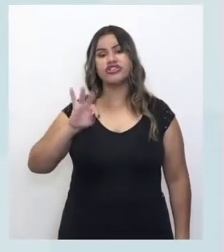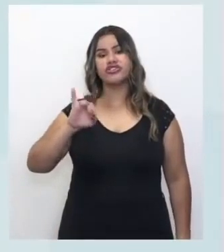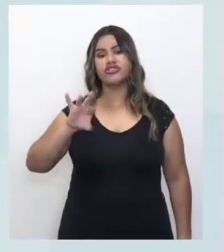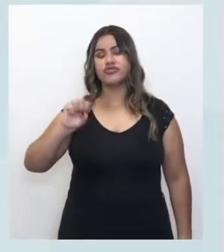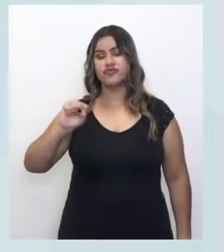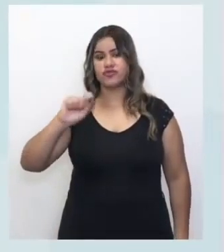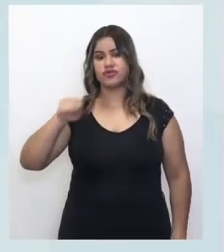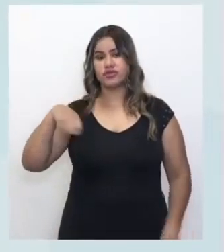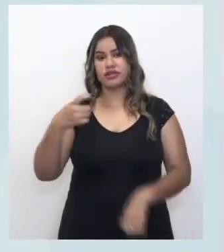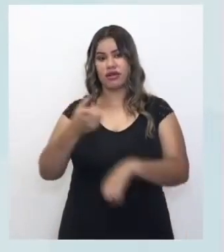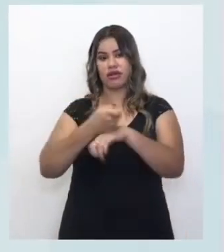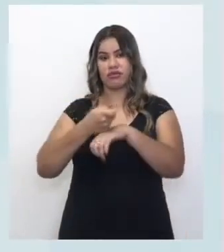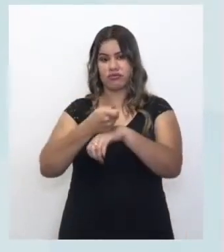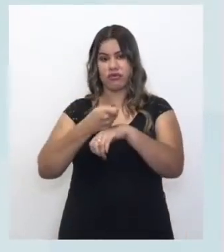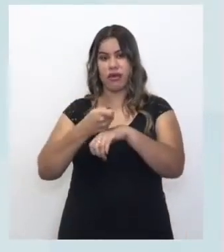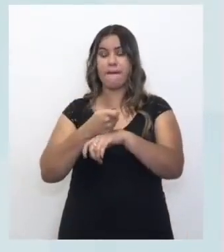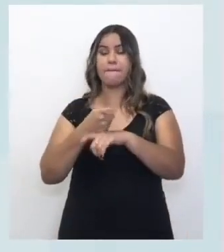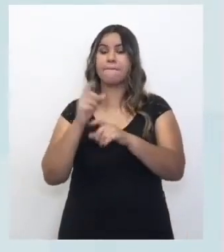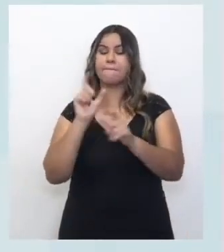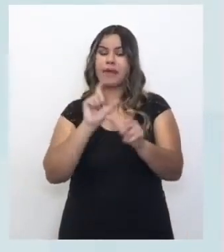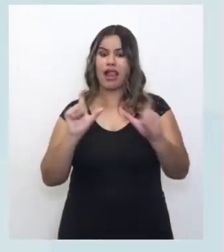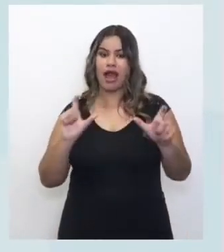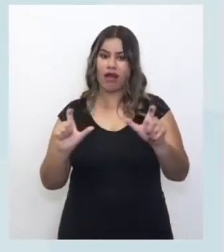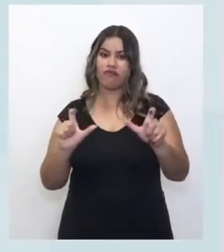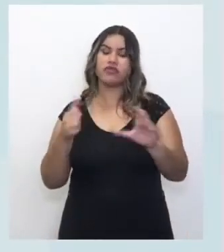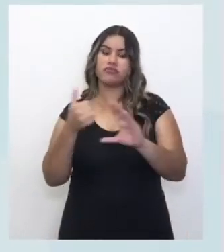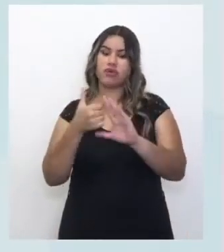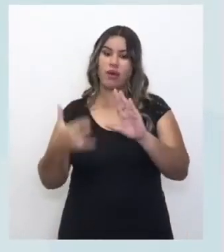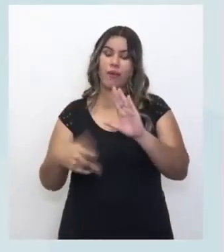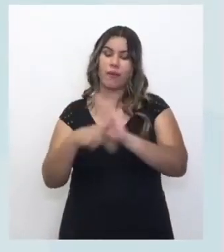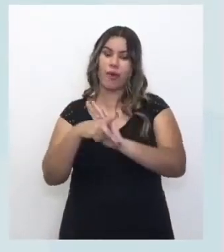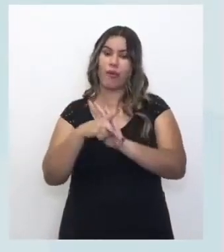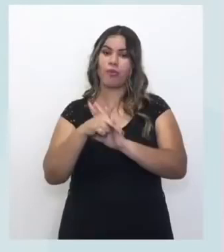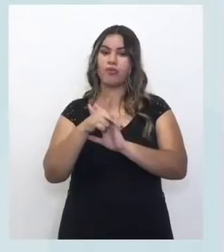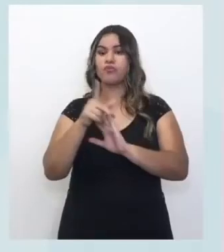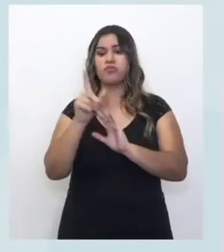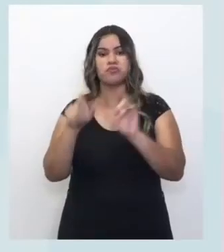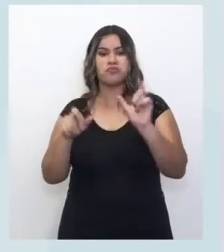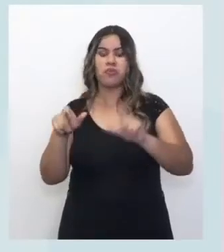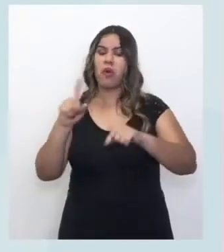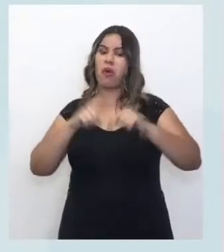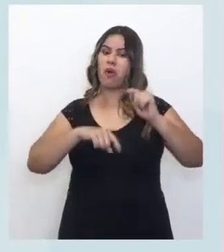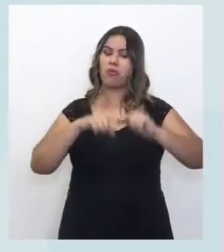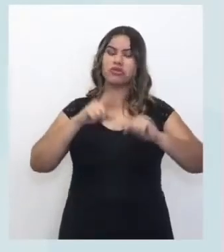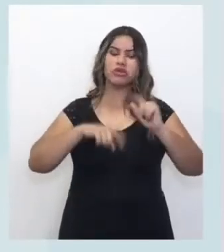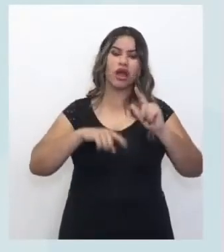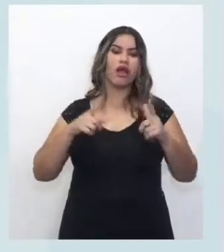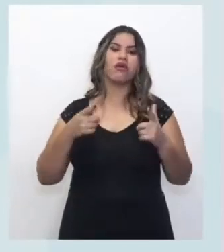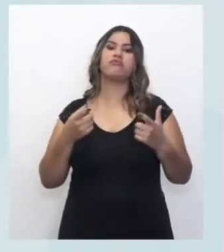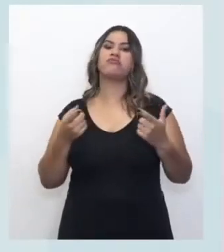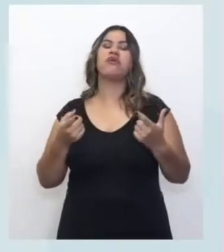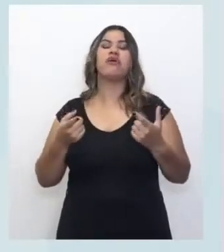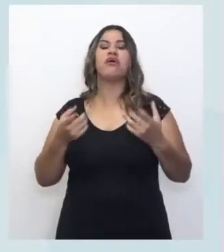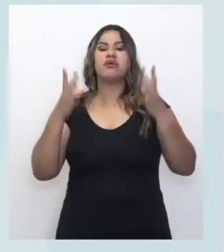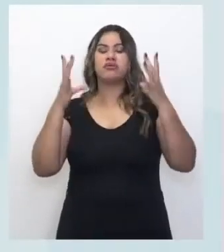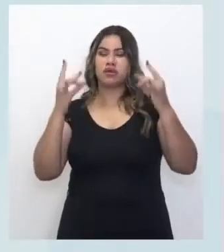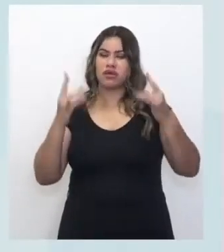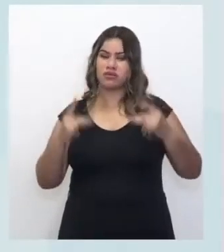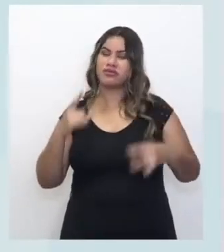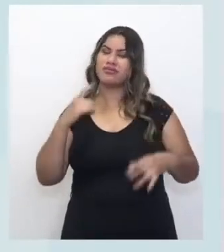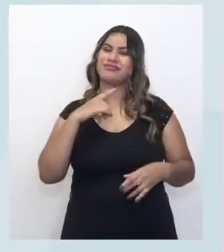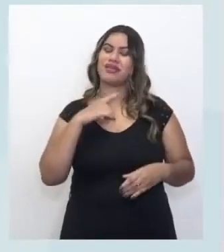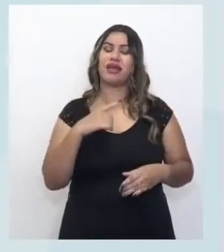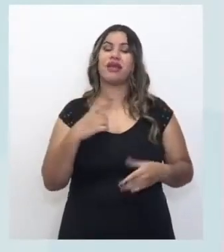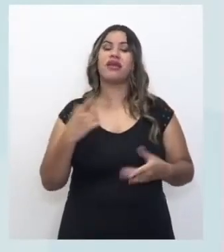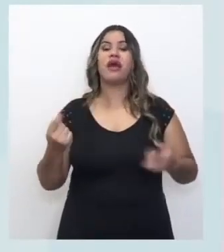os seres de um modo geral. Eles se referem aos objetos e às pessoas, expressando a estes especificações.